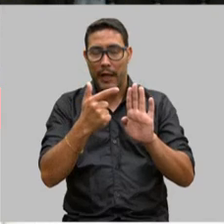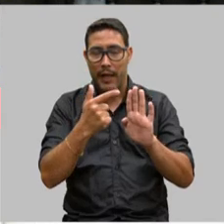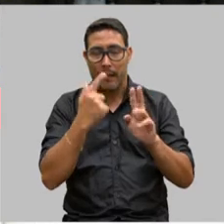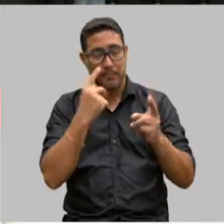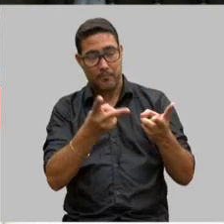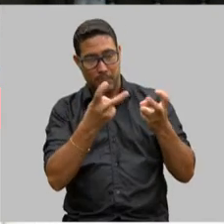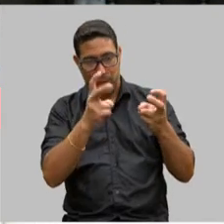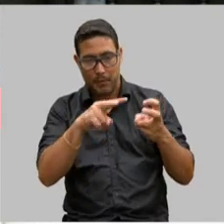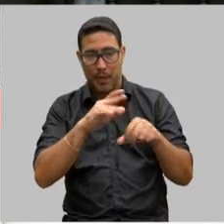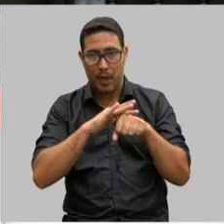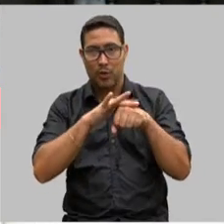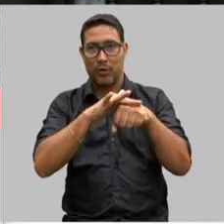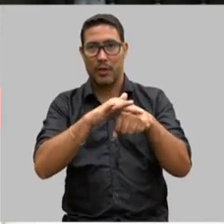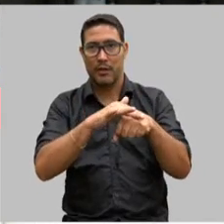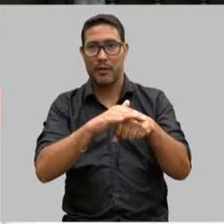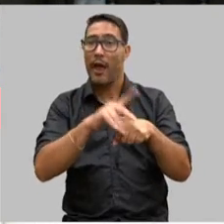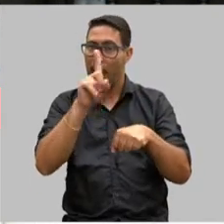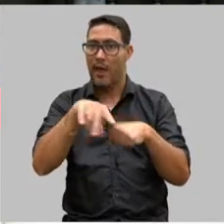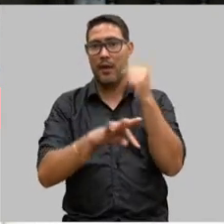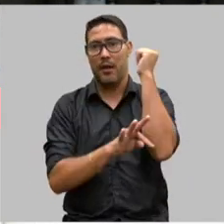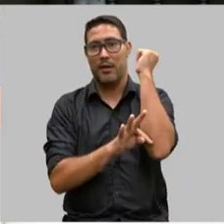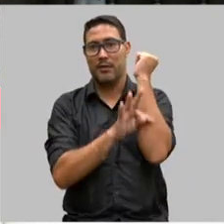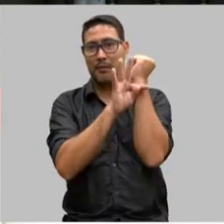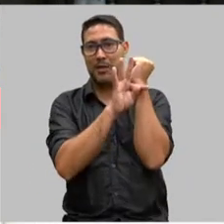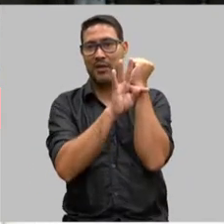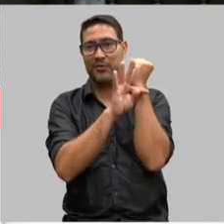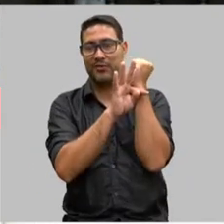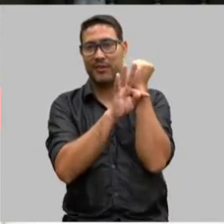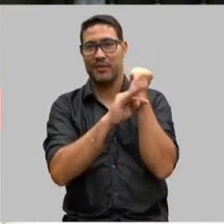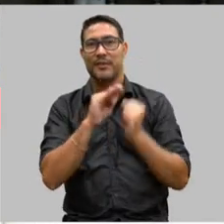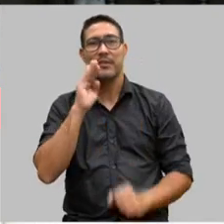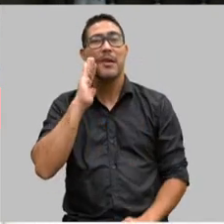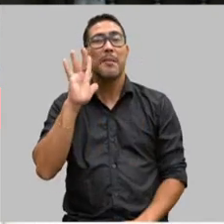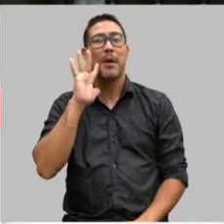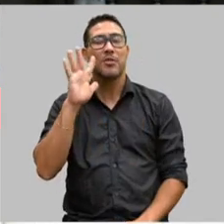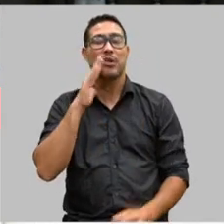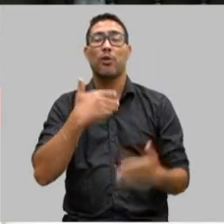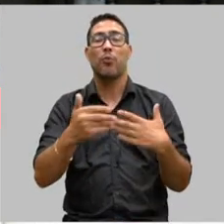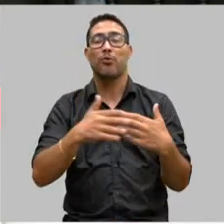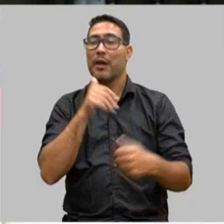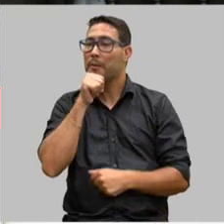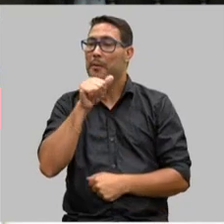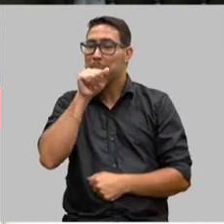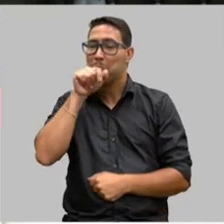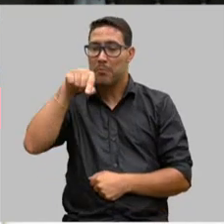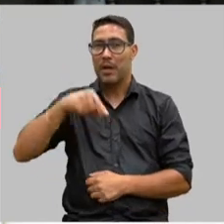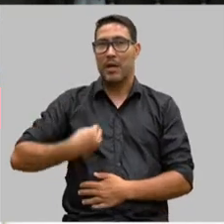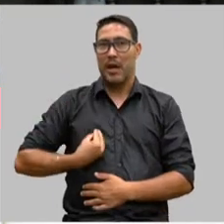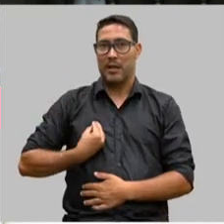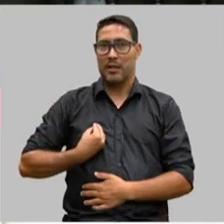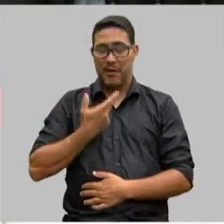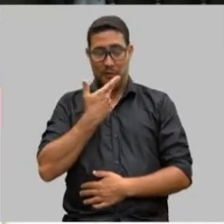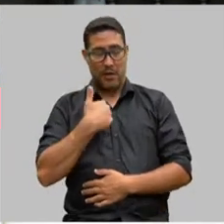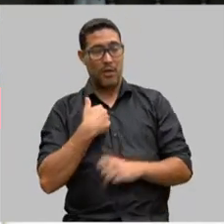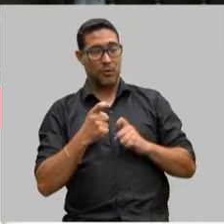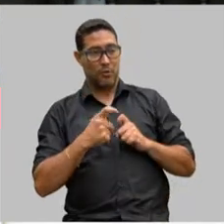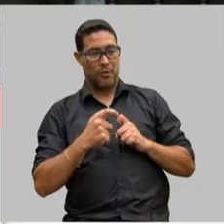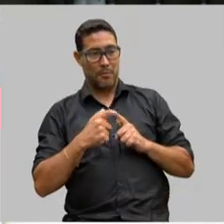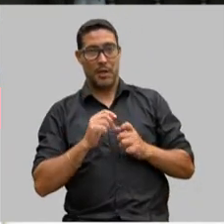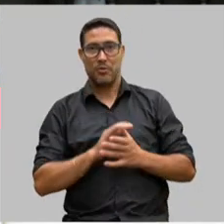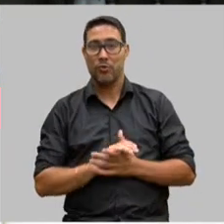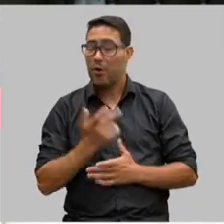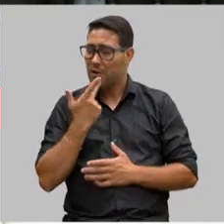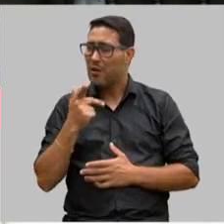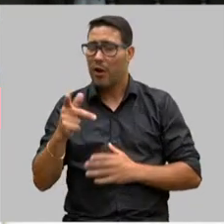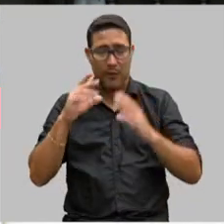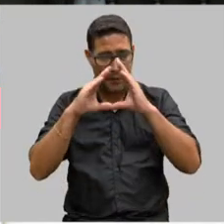é a temperatura. Imagina que qualquer mãe aqui, eu sou médico, fala assim, olha, pode ficar